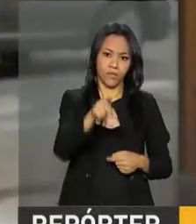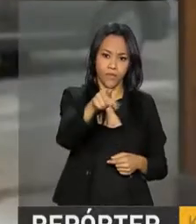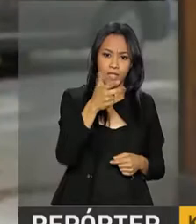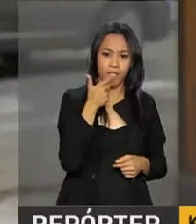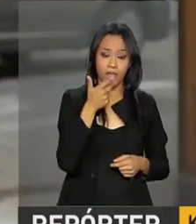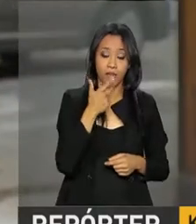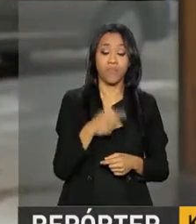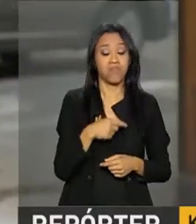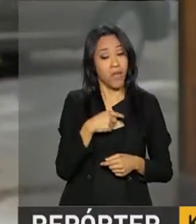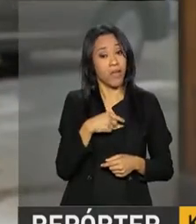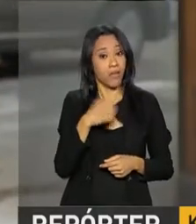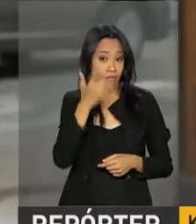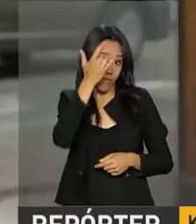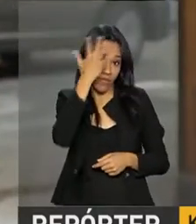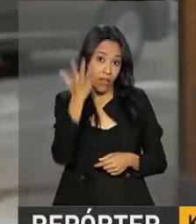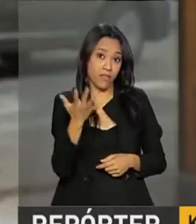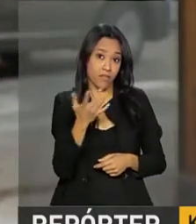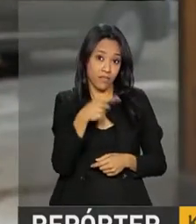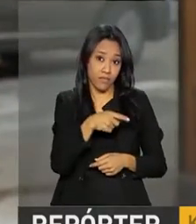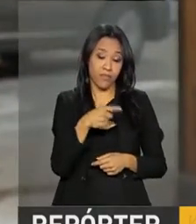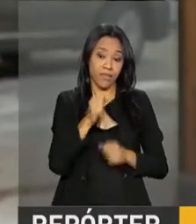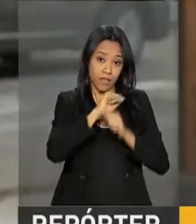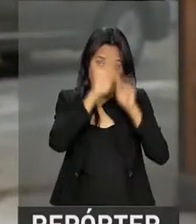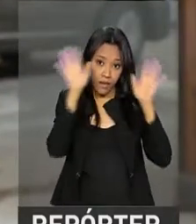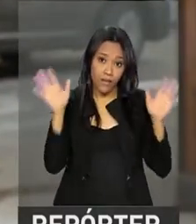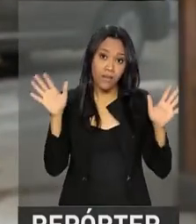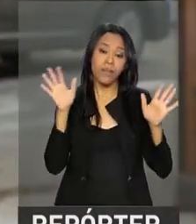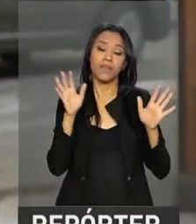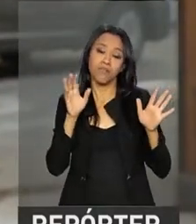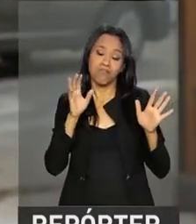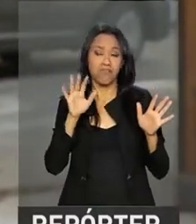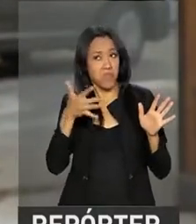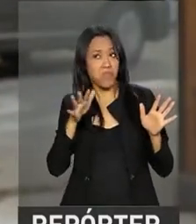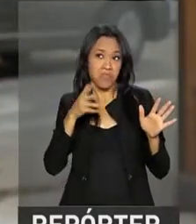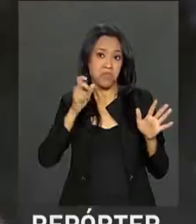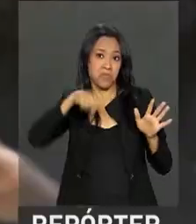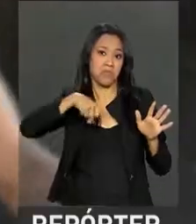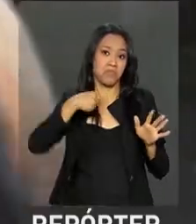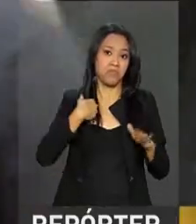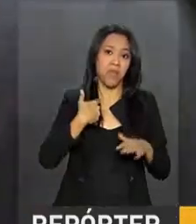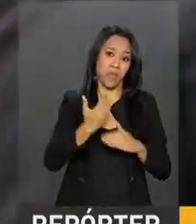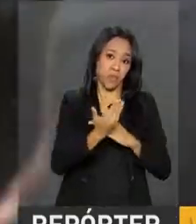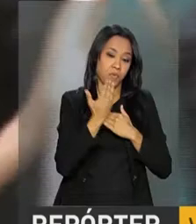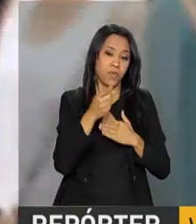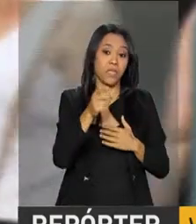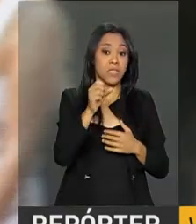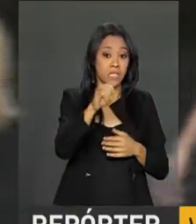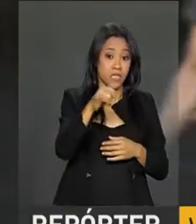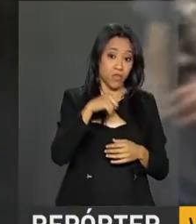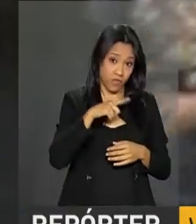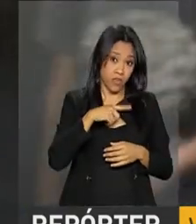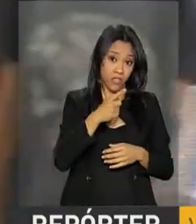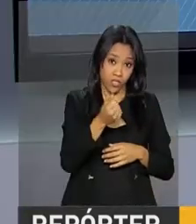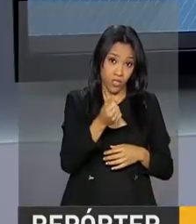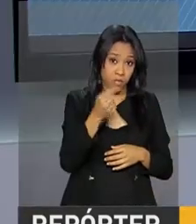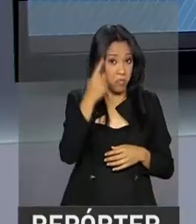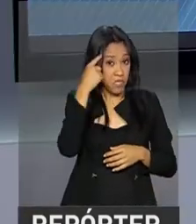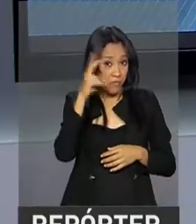dúvida ficaria mais fácil, né? Porque de uma forma mais clara, de repente sim, sem dúvida ajudaria muito. Se eu tivesse um dinheiro, não pensaria duas